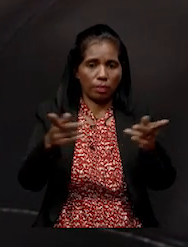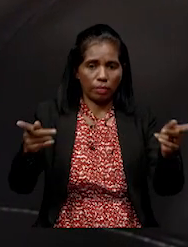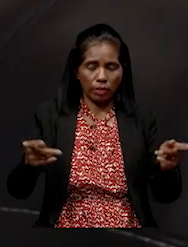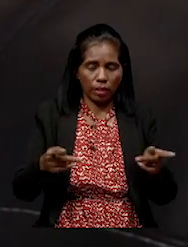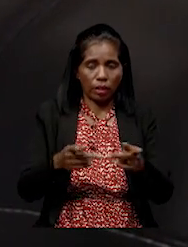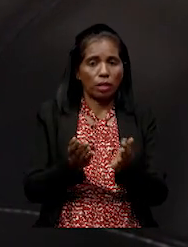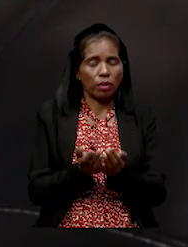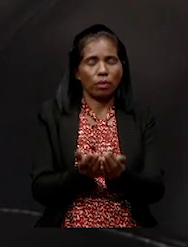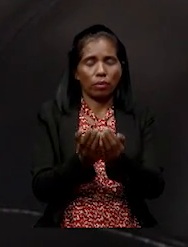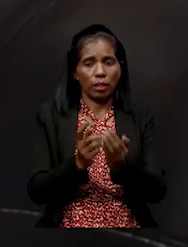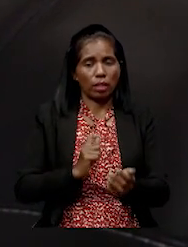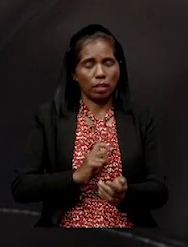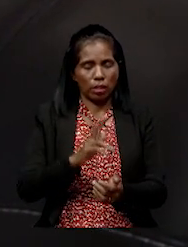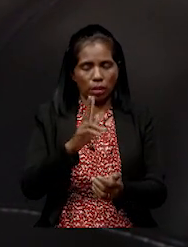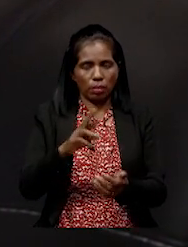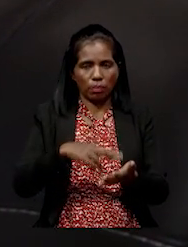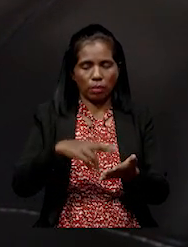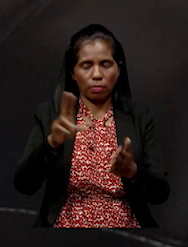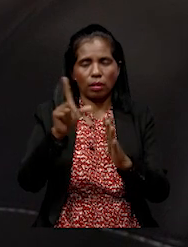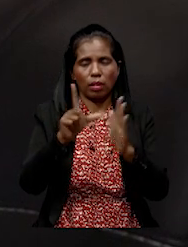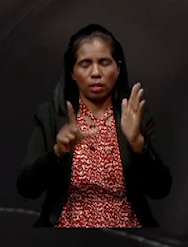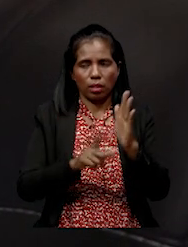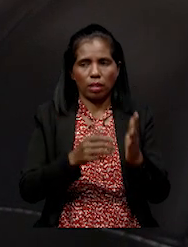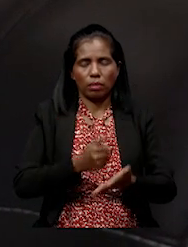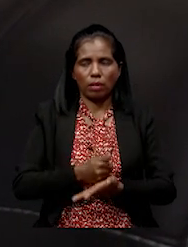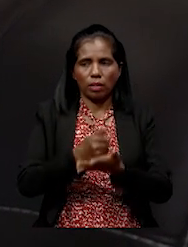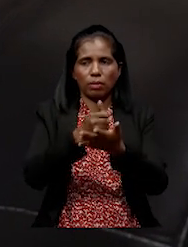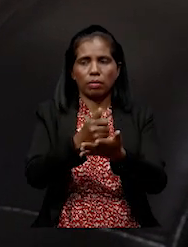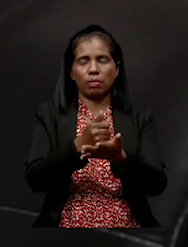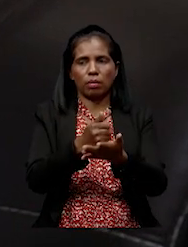aprova convenções oi ne bem ori ajuda ita nia